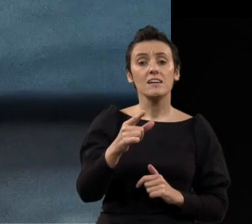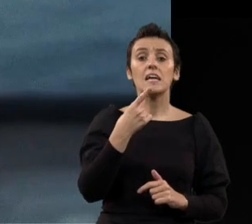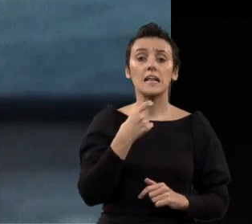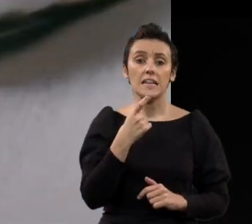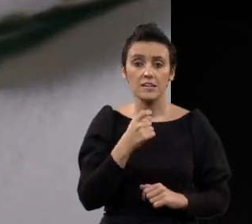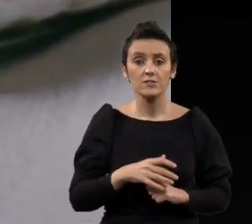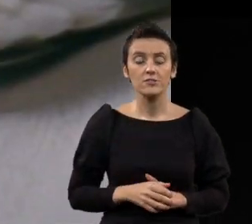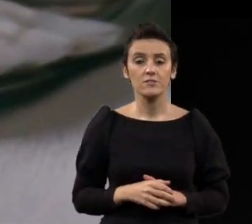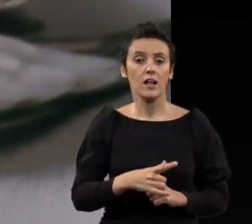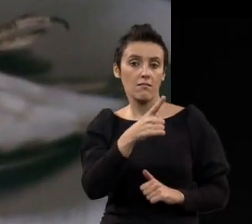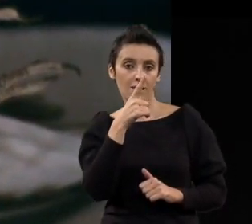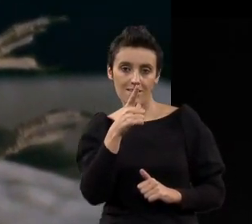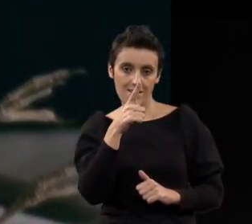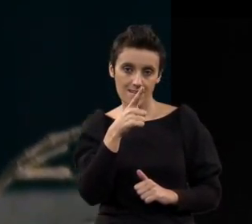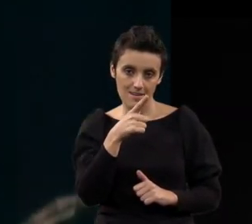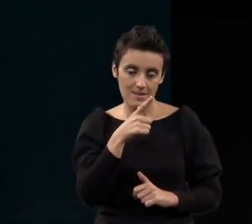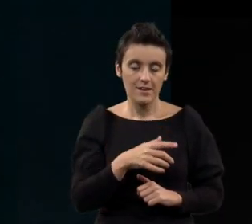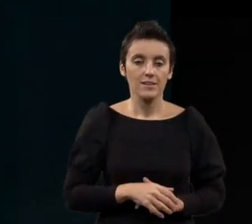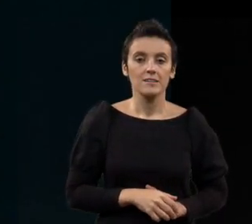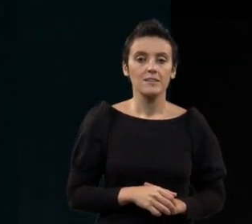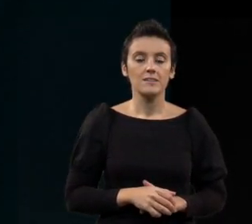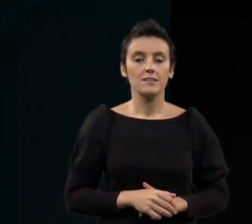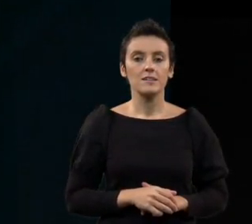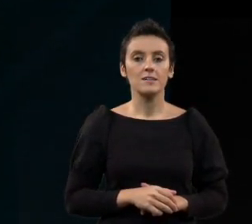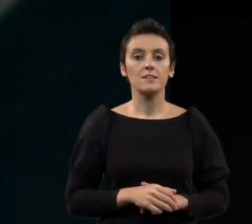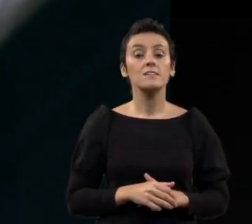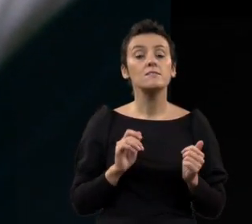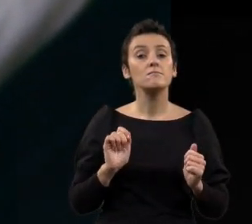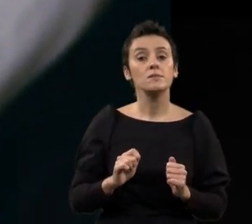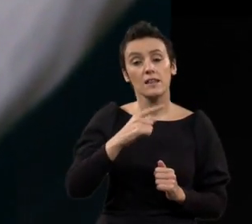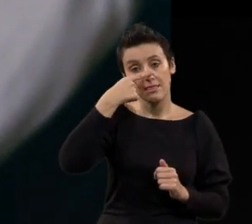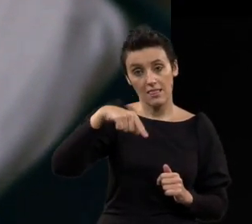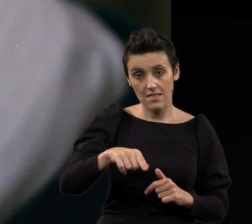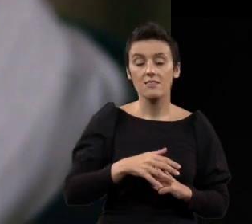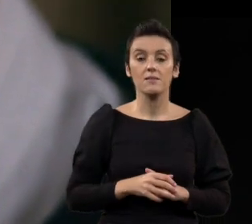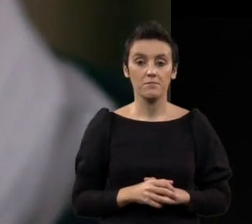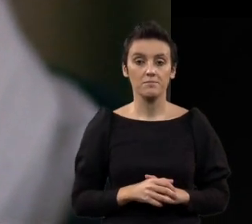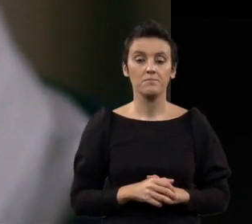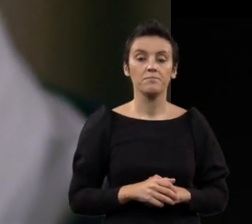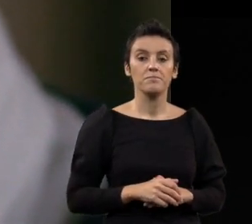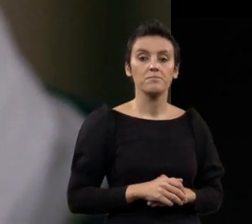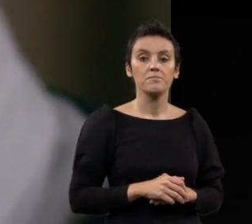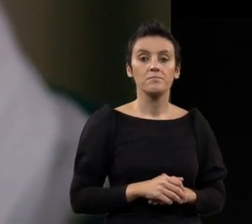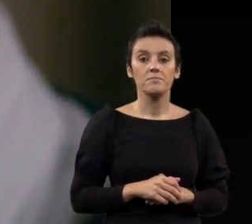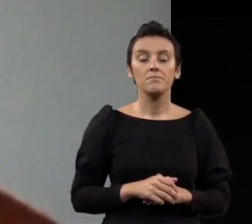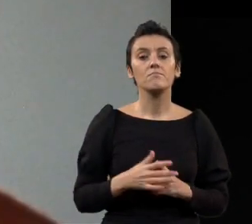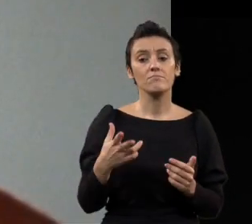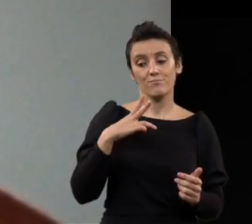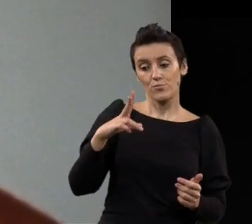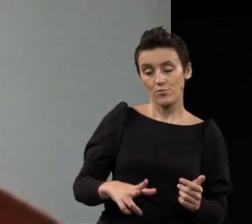latim, Mata. Em tailandês, Mai. Em português,